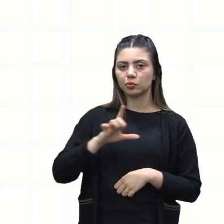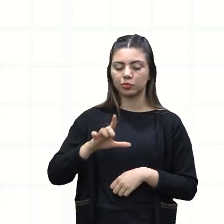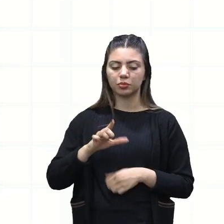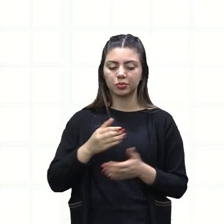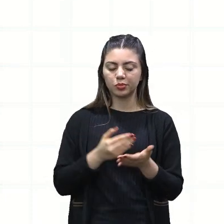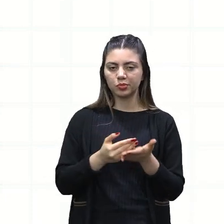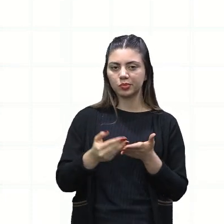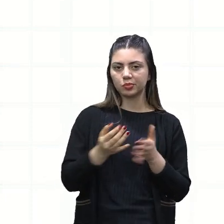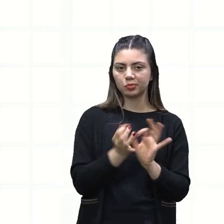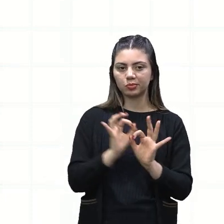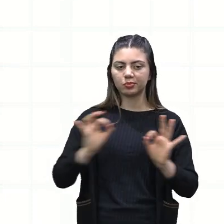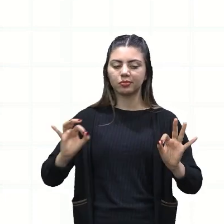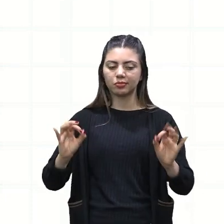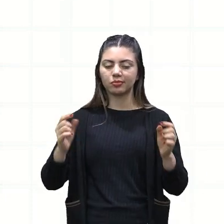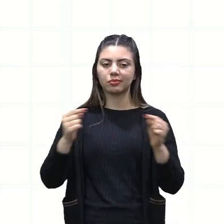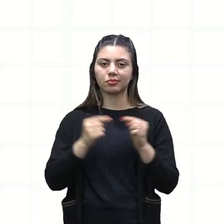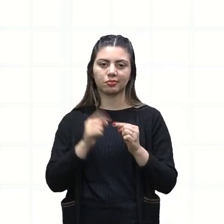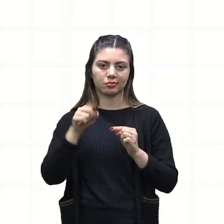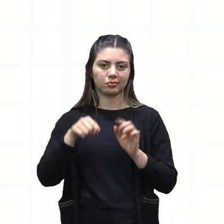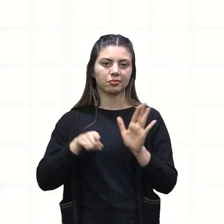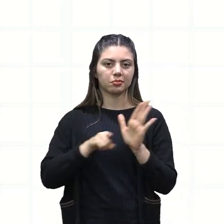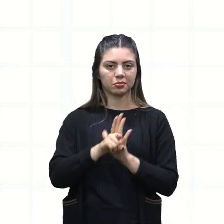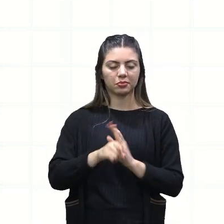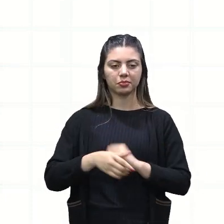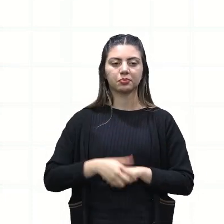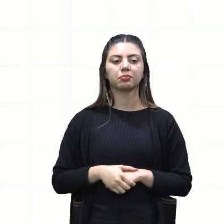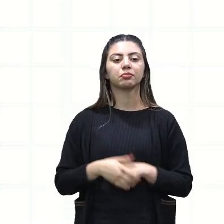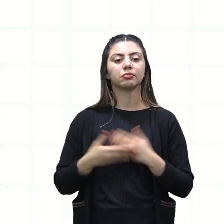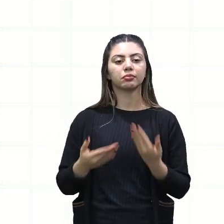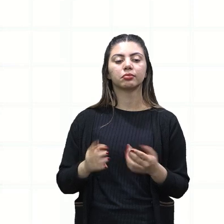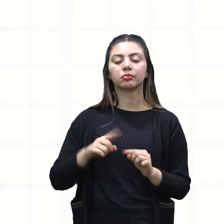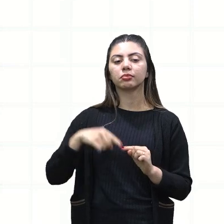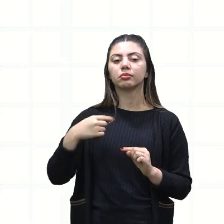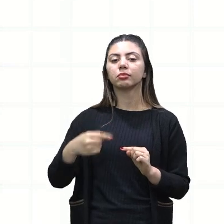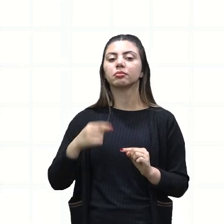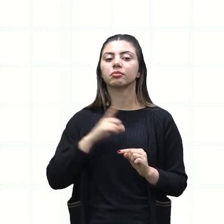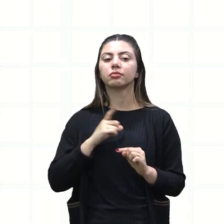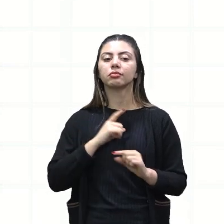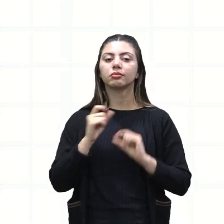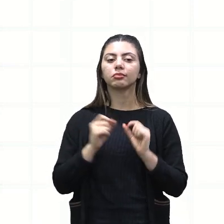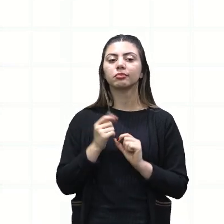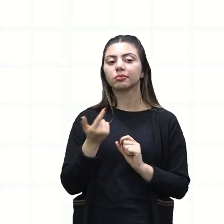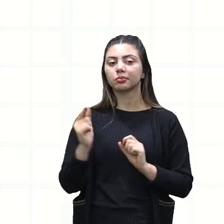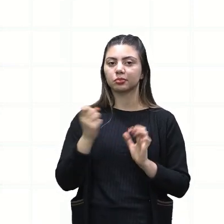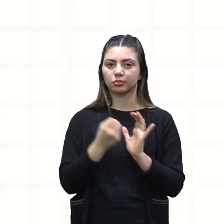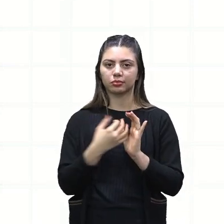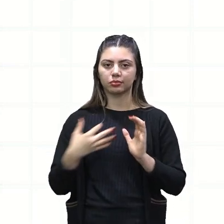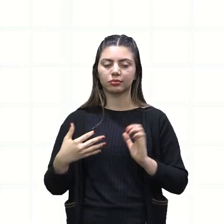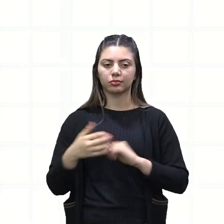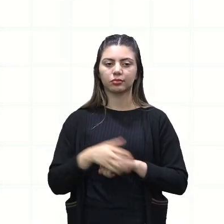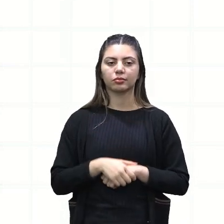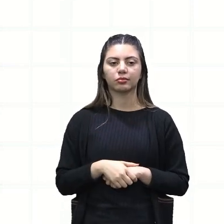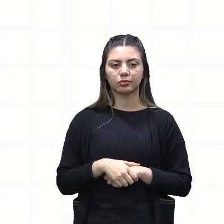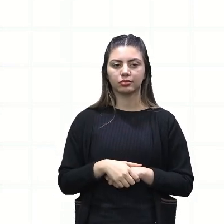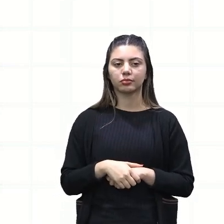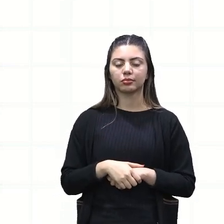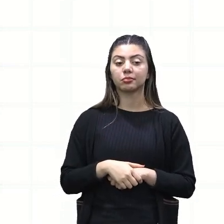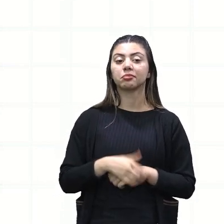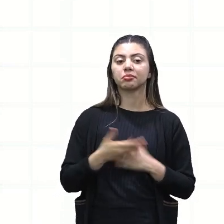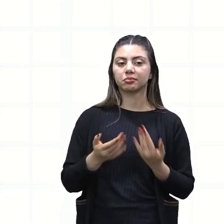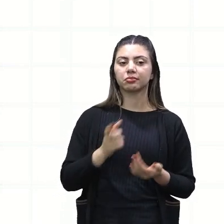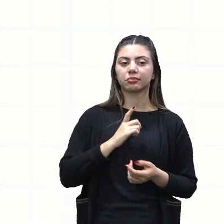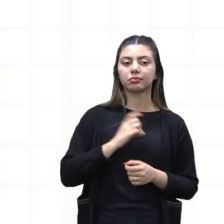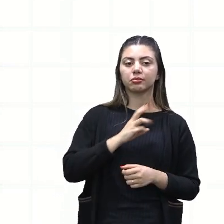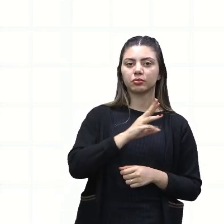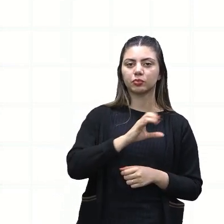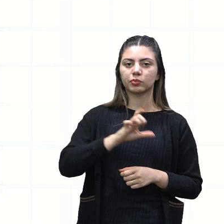frase, está indicando que é uma pergunta. Em seguida, nós temos quem? Vamos ver aqui o próximo elemento. Em seguida, o